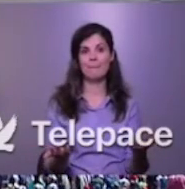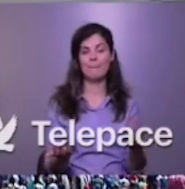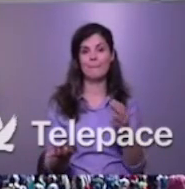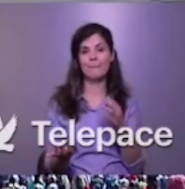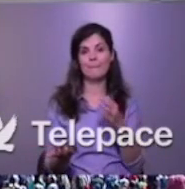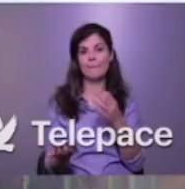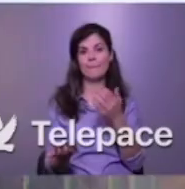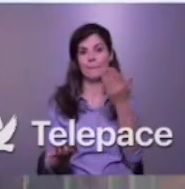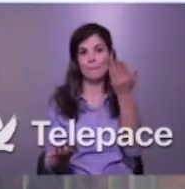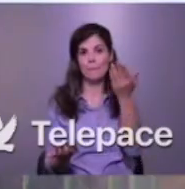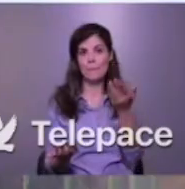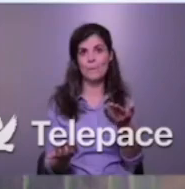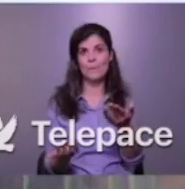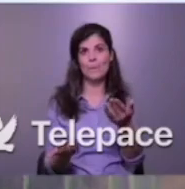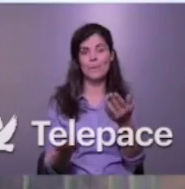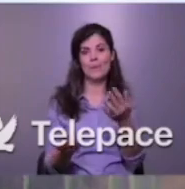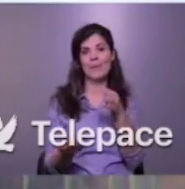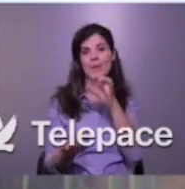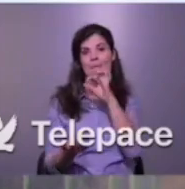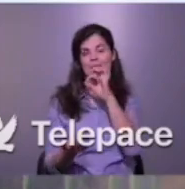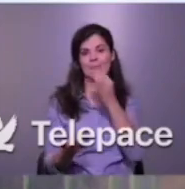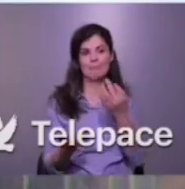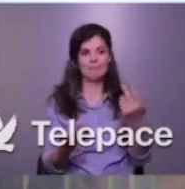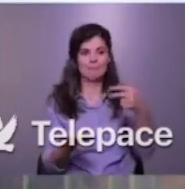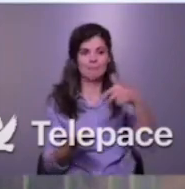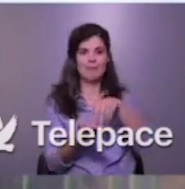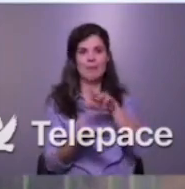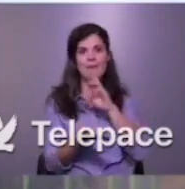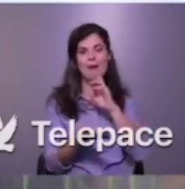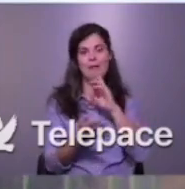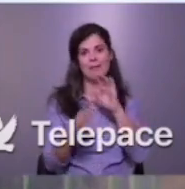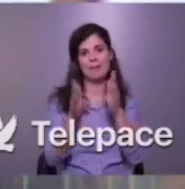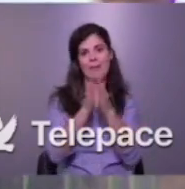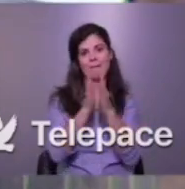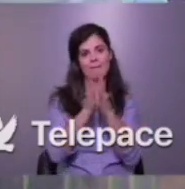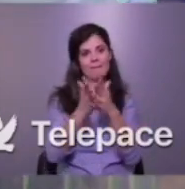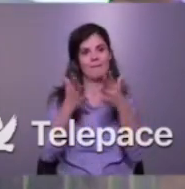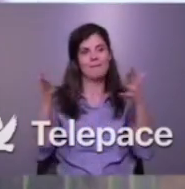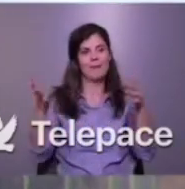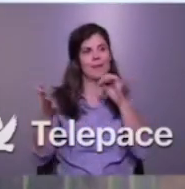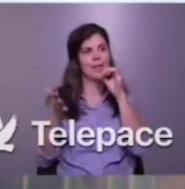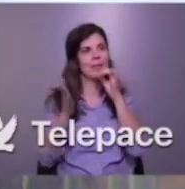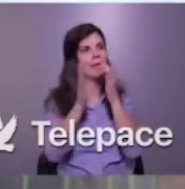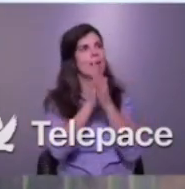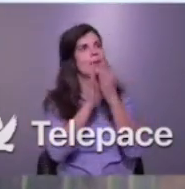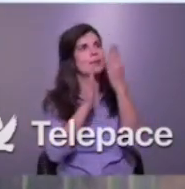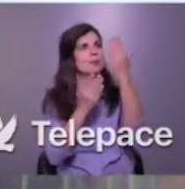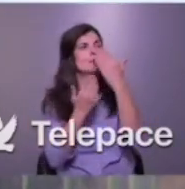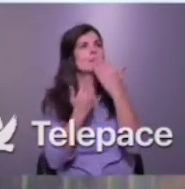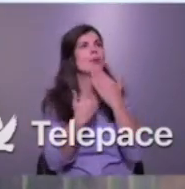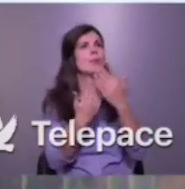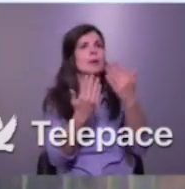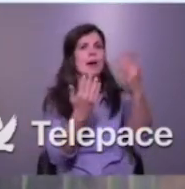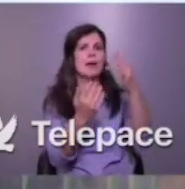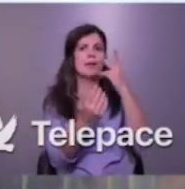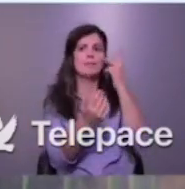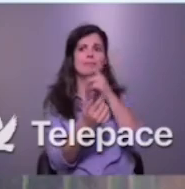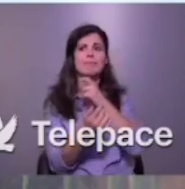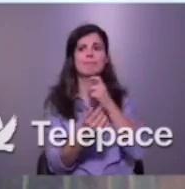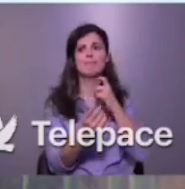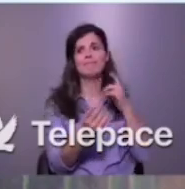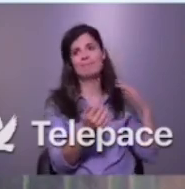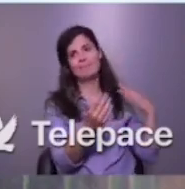numa grande celebração aqui em Fátima, agradecendo a Deus todo o ministério de uma vida